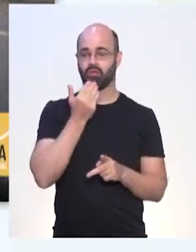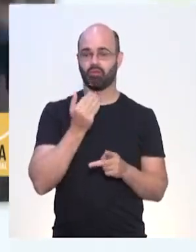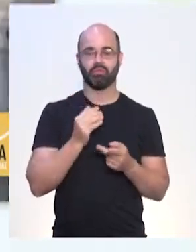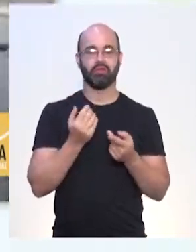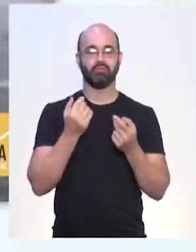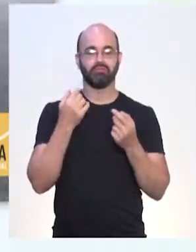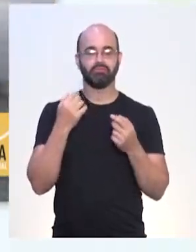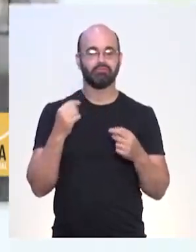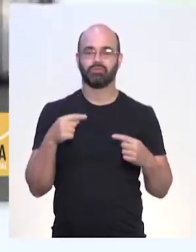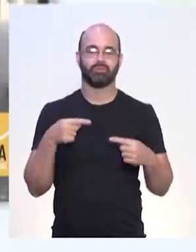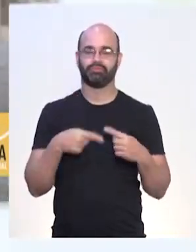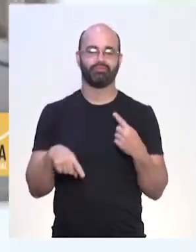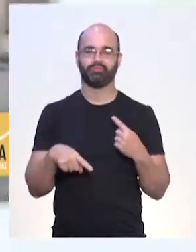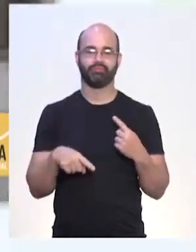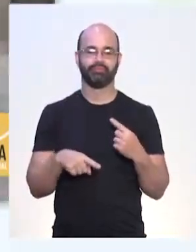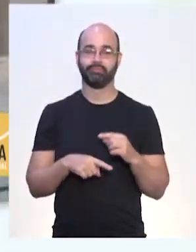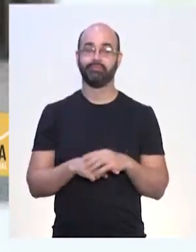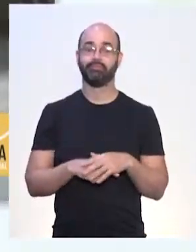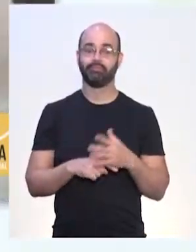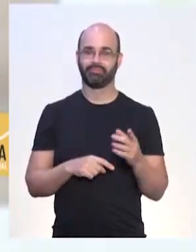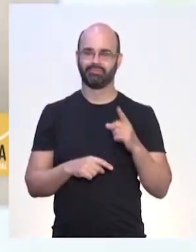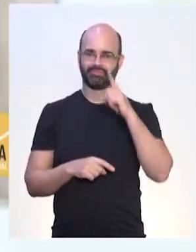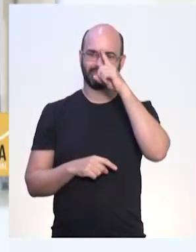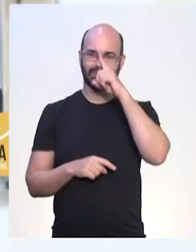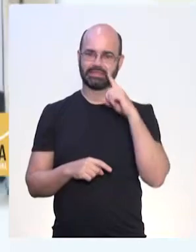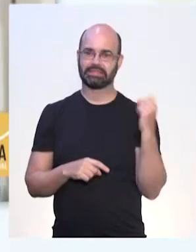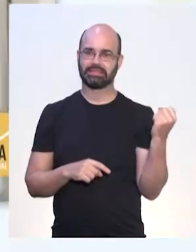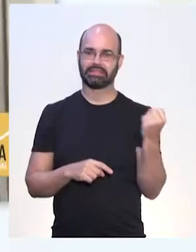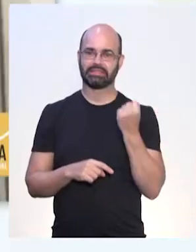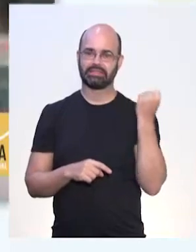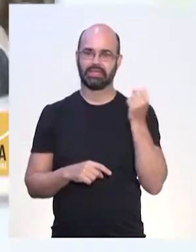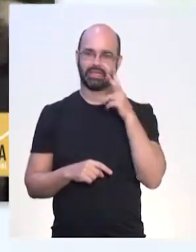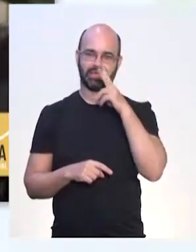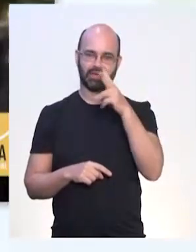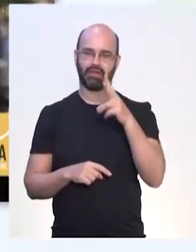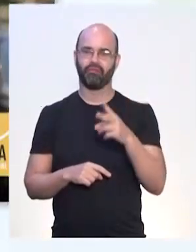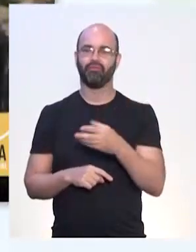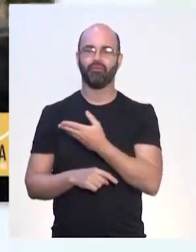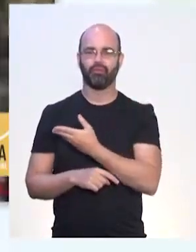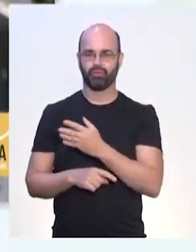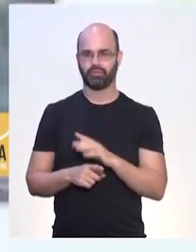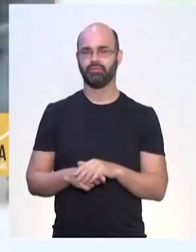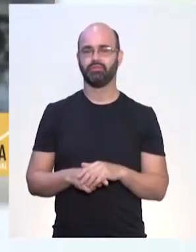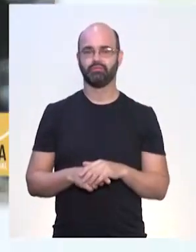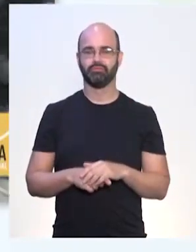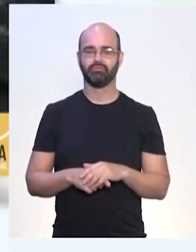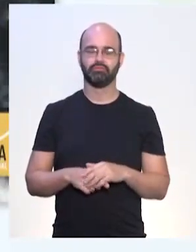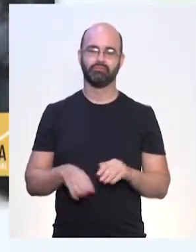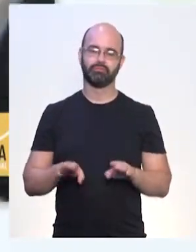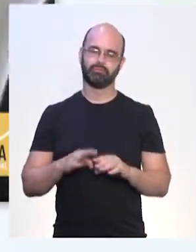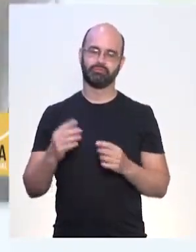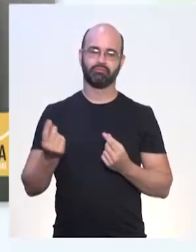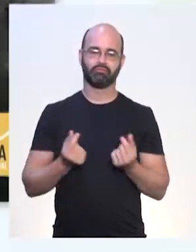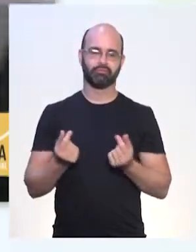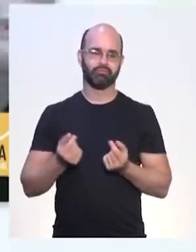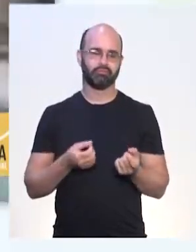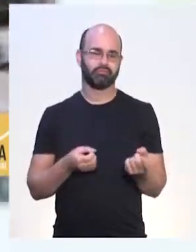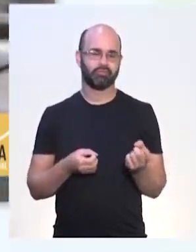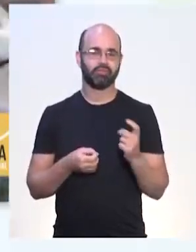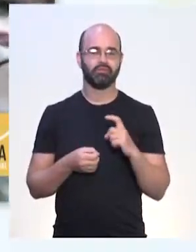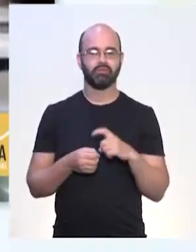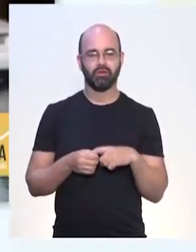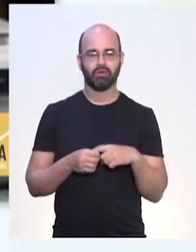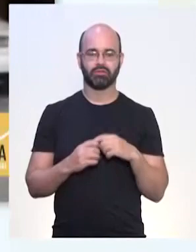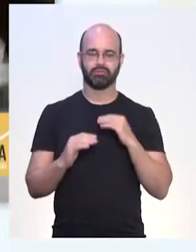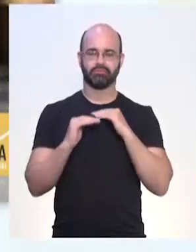Então tem um problema muito grave nem o momento mas também uma questão de recuperação econômica e